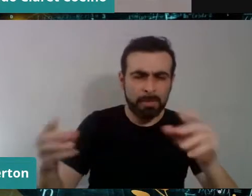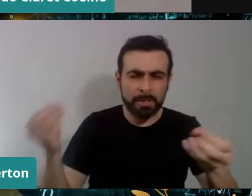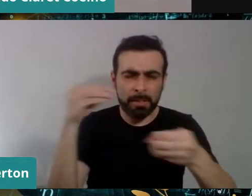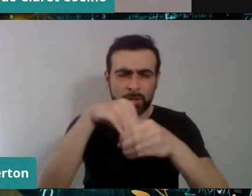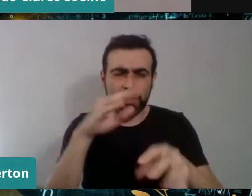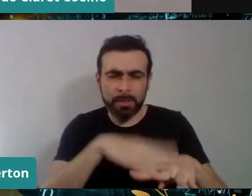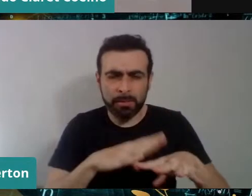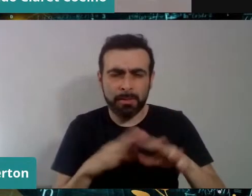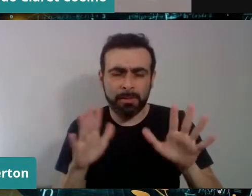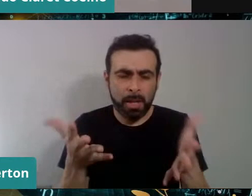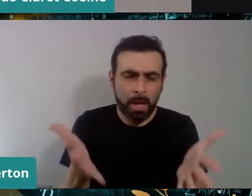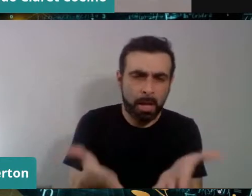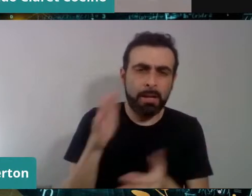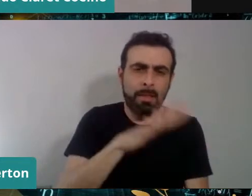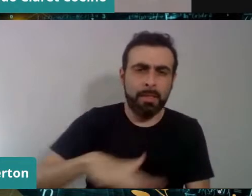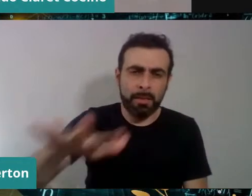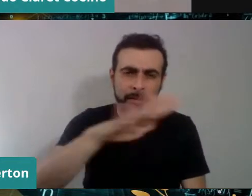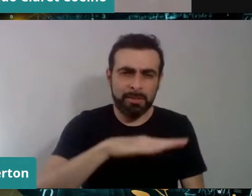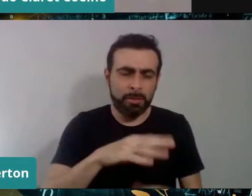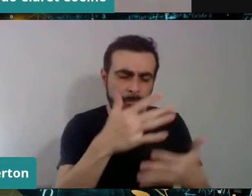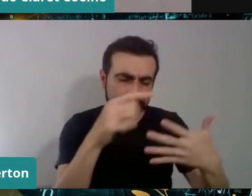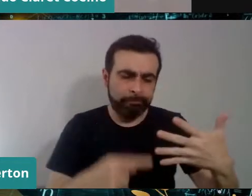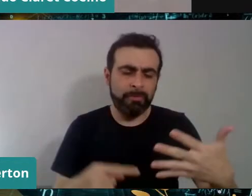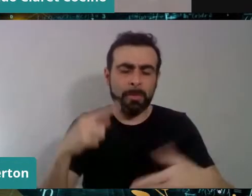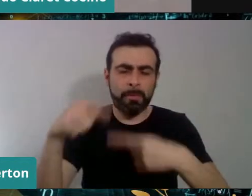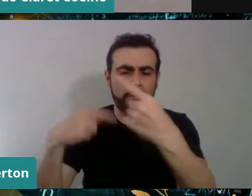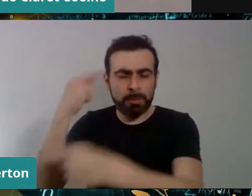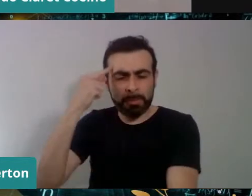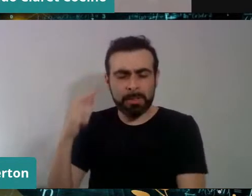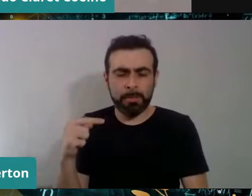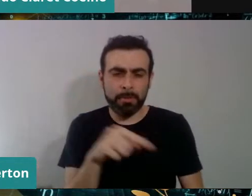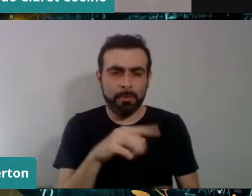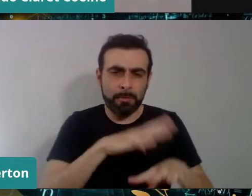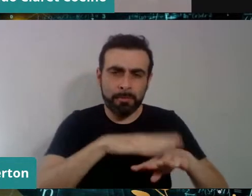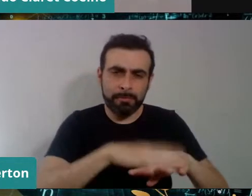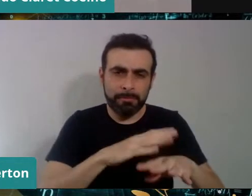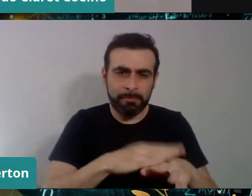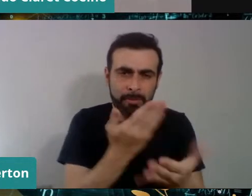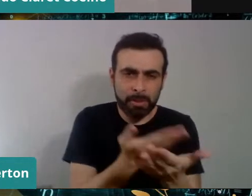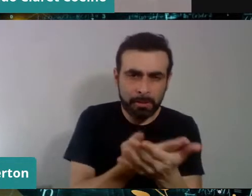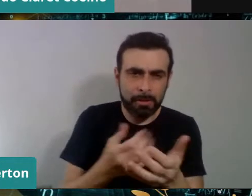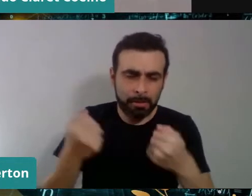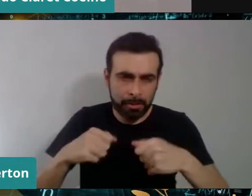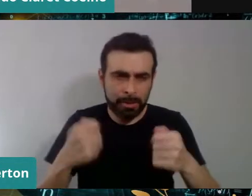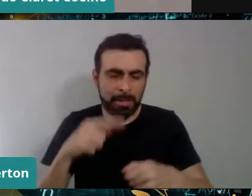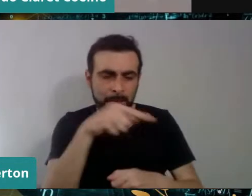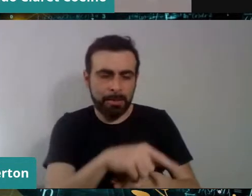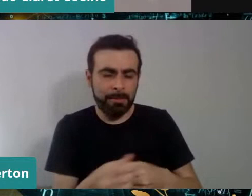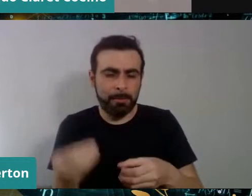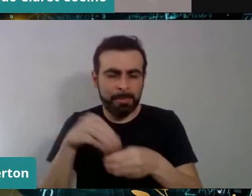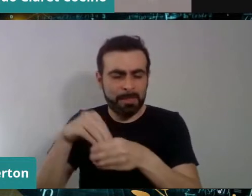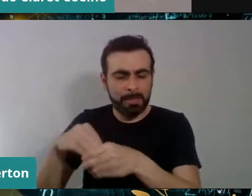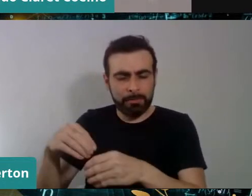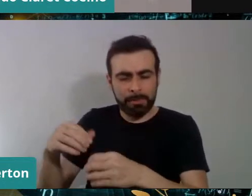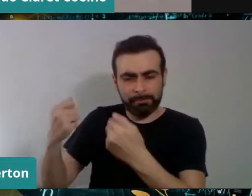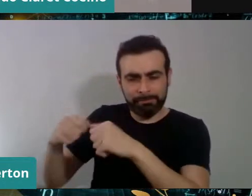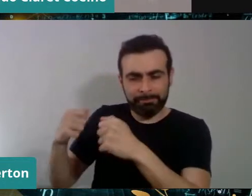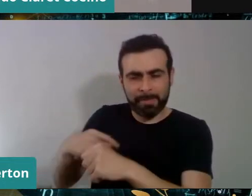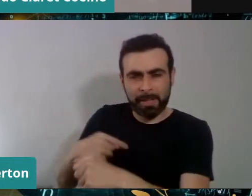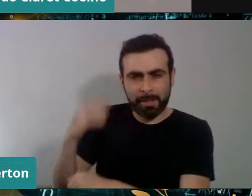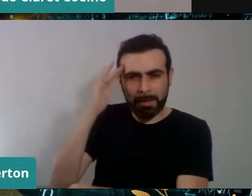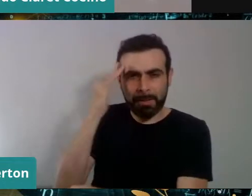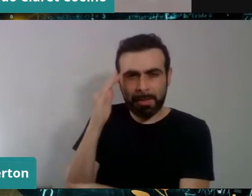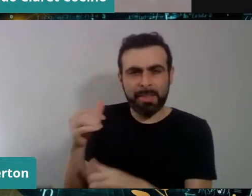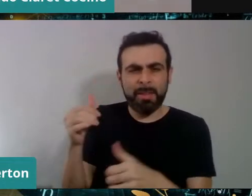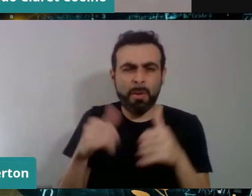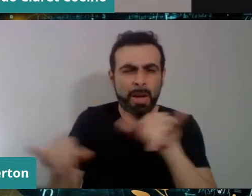perceber que eu precisava estudar matemática para aprender melhor a química. E foi aí então que eu comecei a fazer a habilitação em